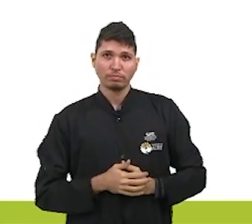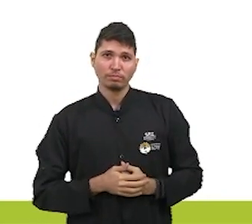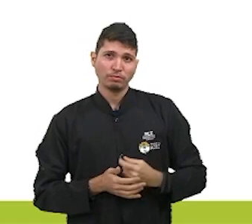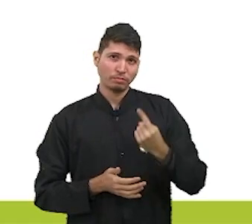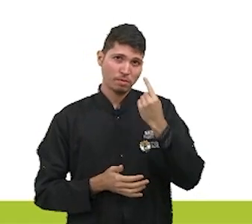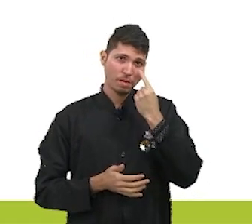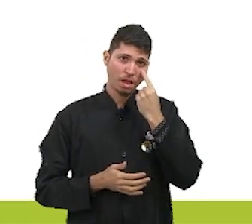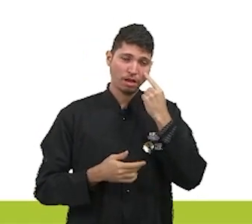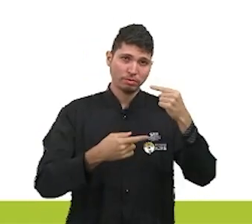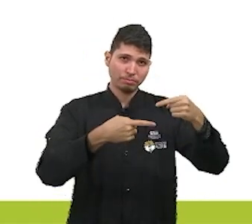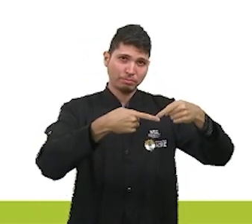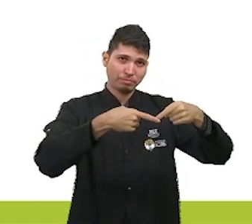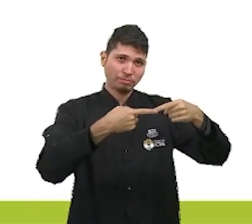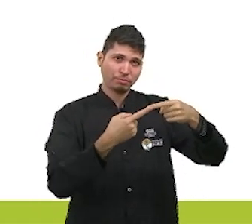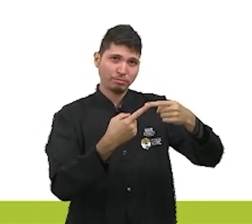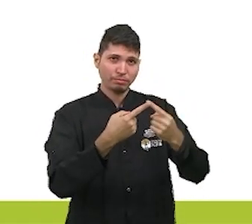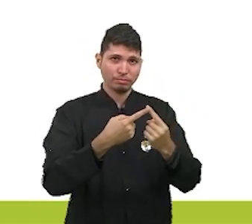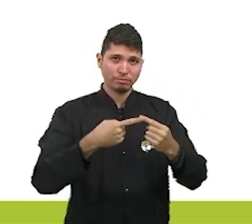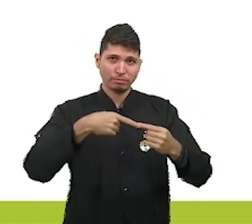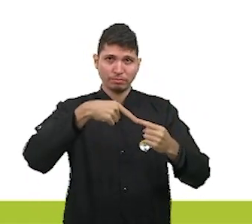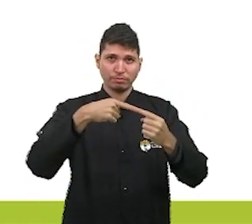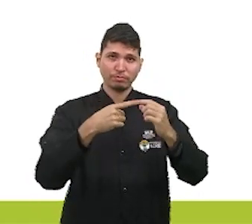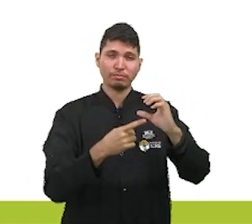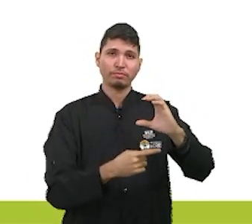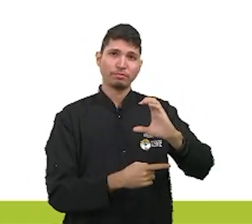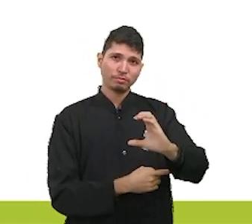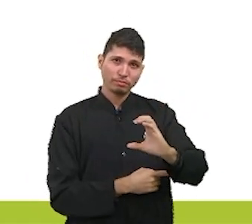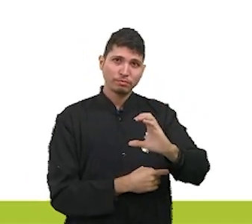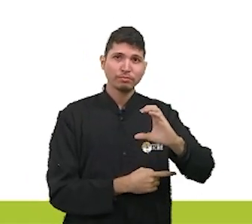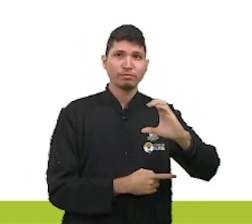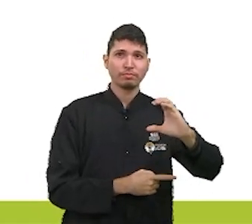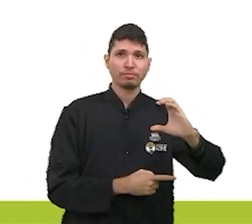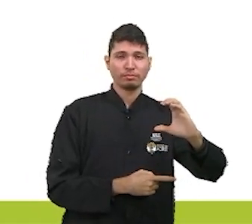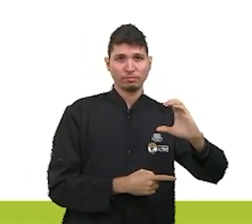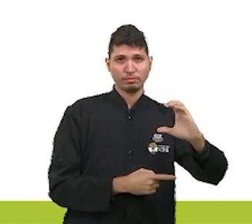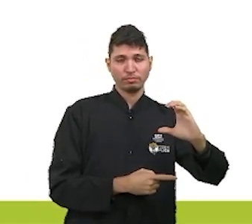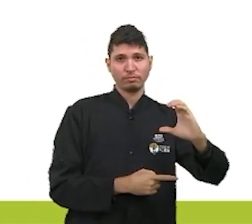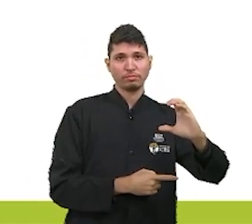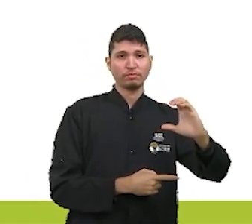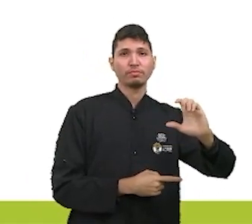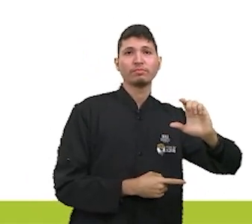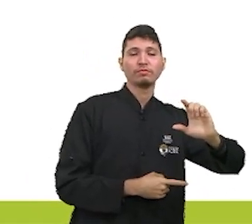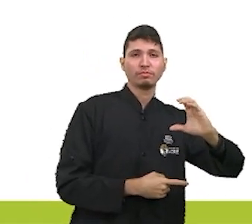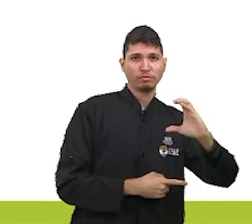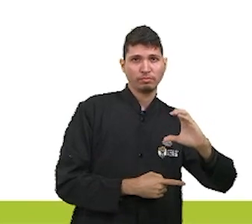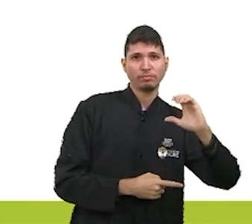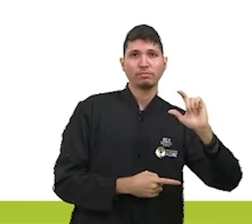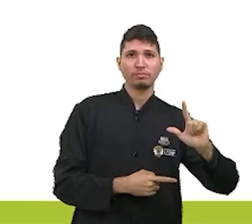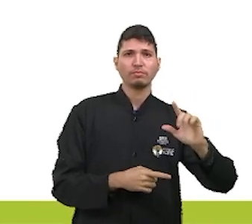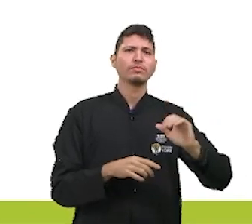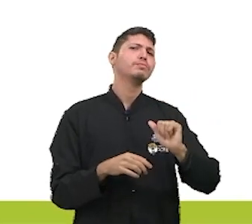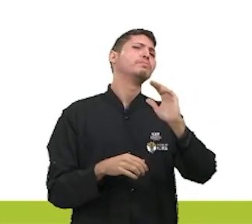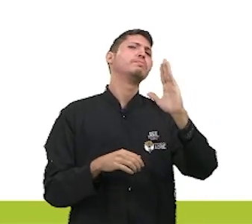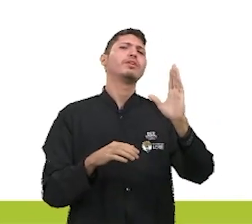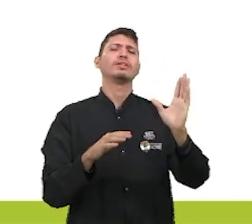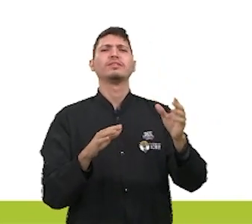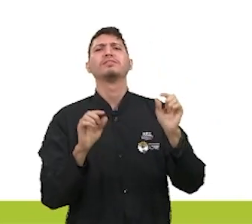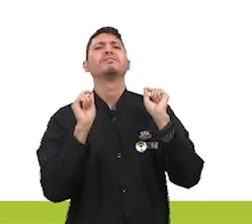as ligações entre carbono e cloro. Quem seria o mais